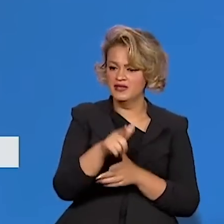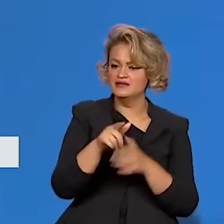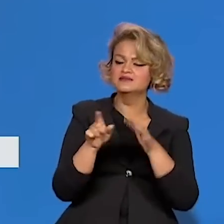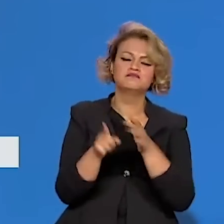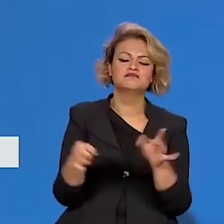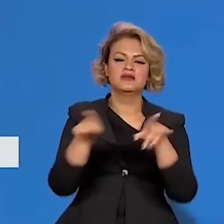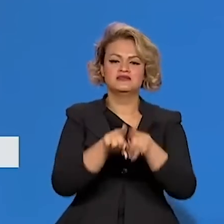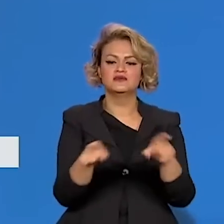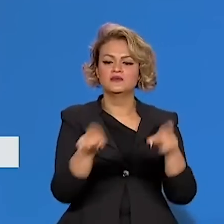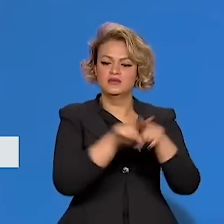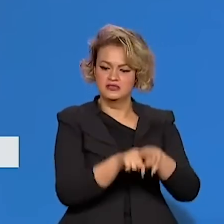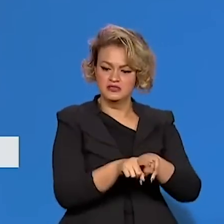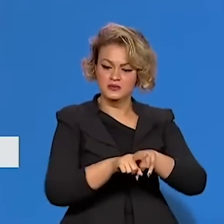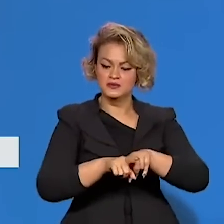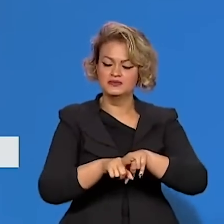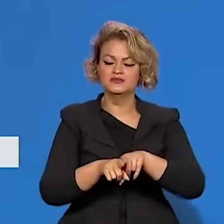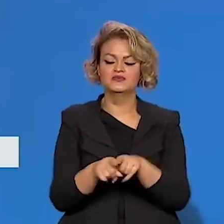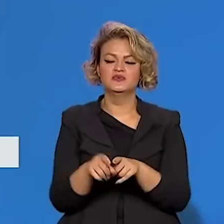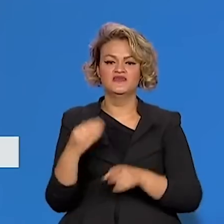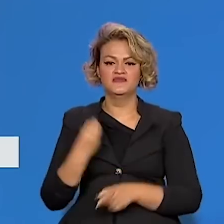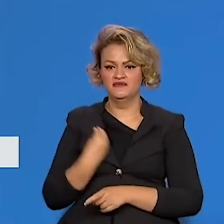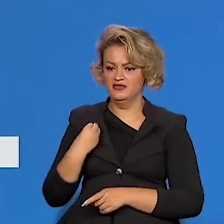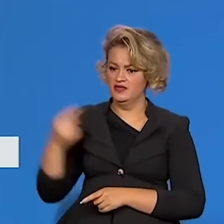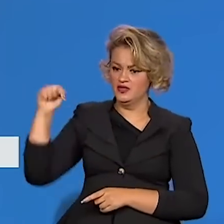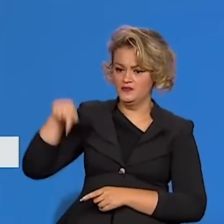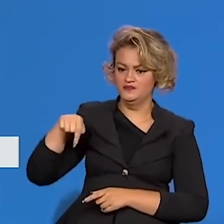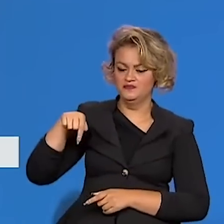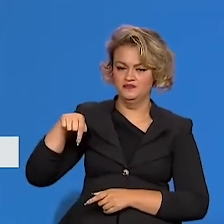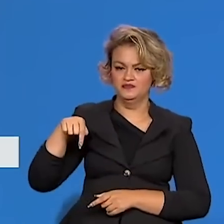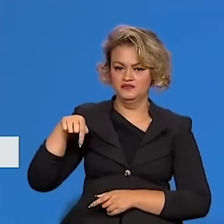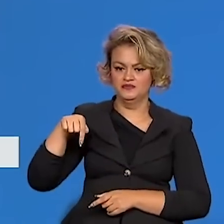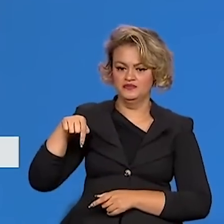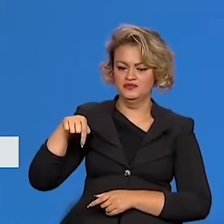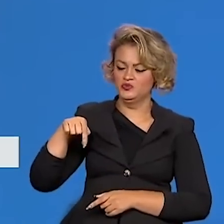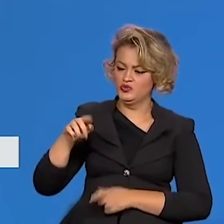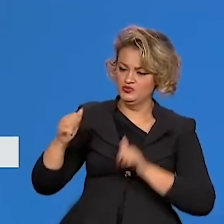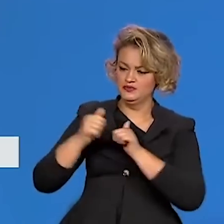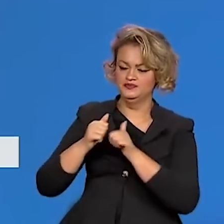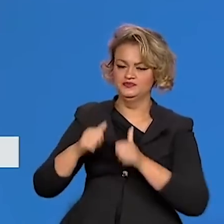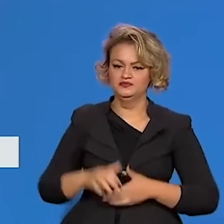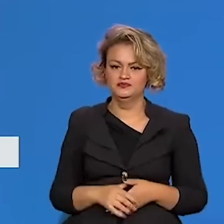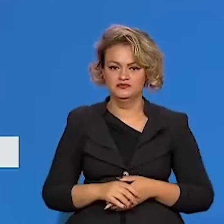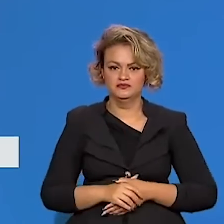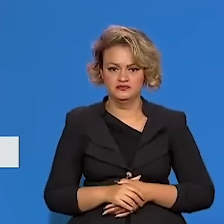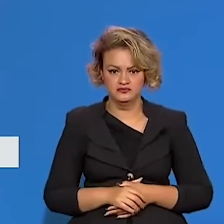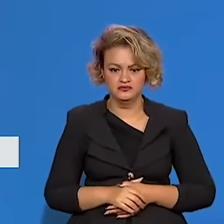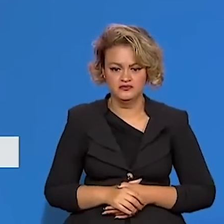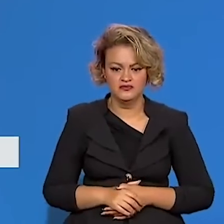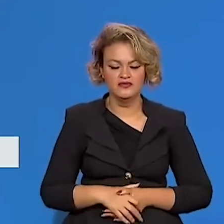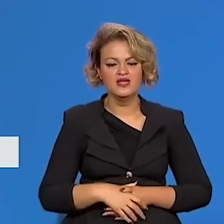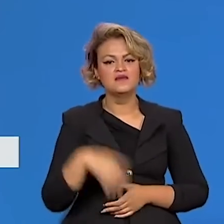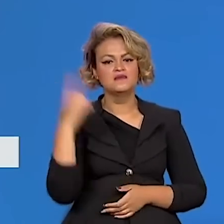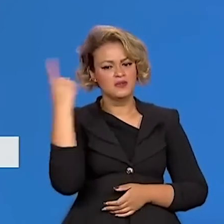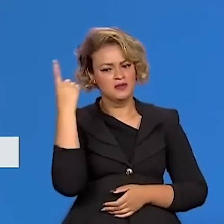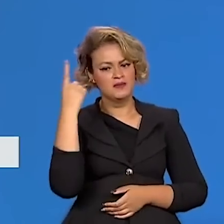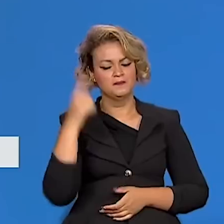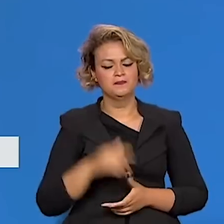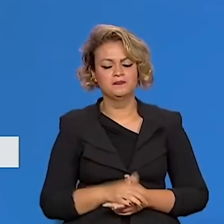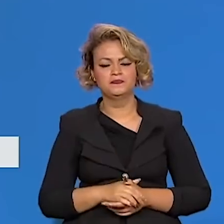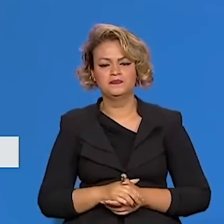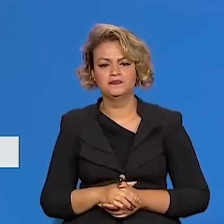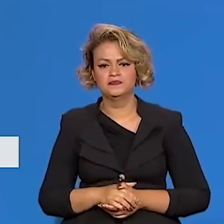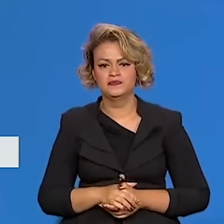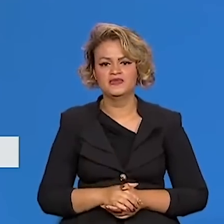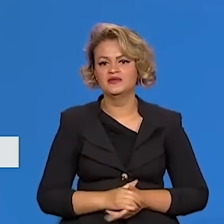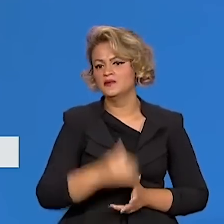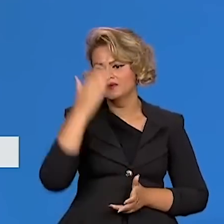parceiros que vieram aqui nos acompanhar a primeira coisa a primeira-ministro